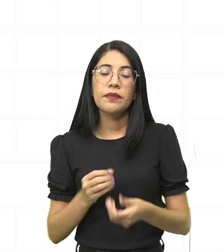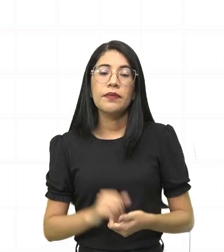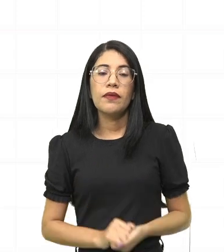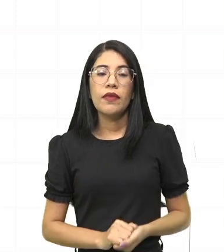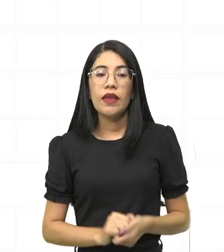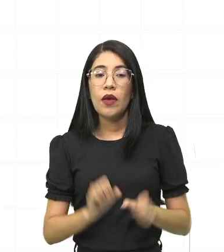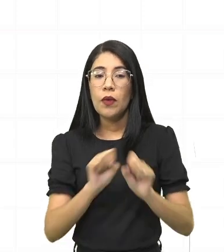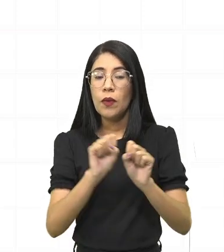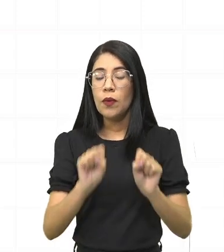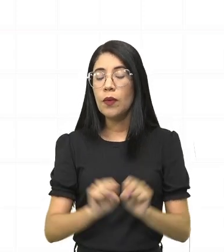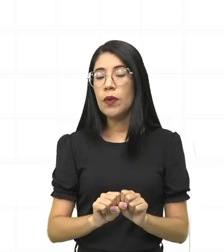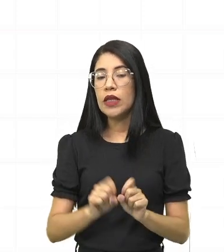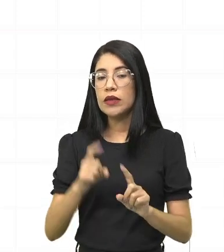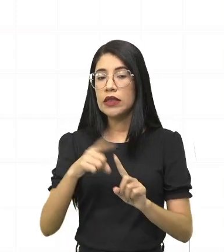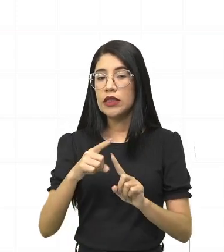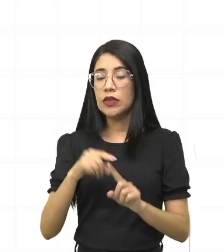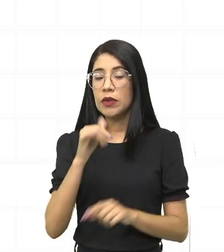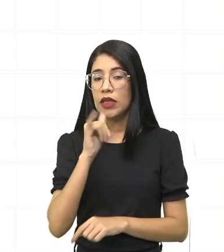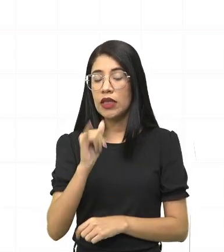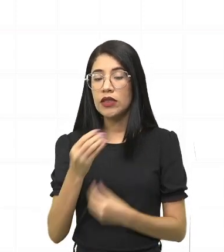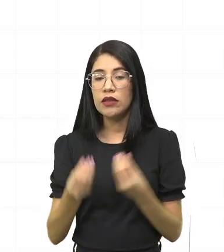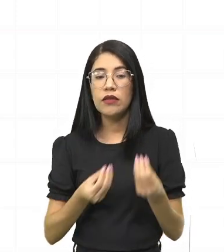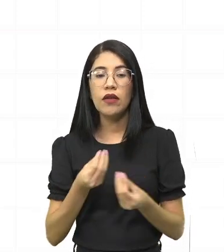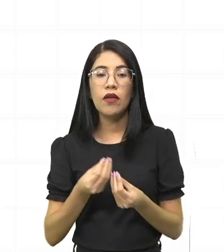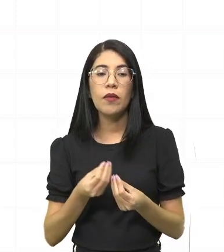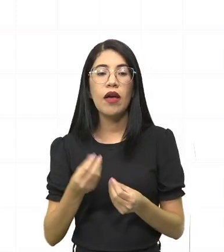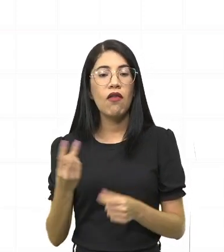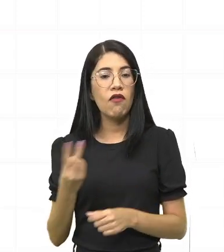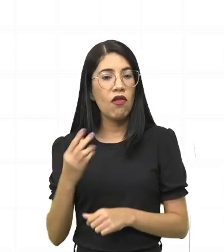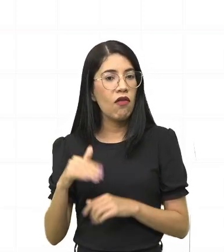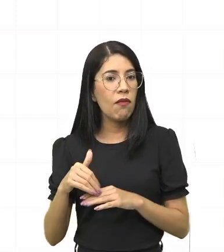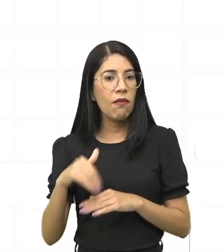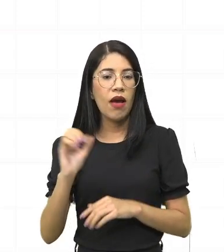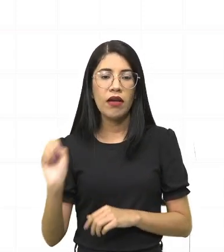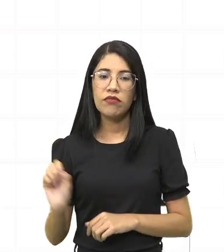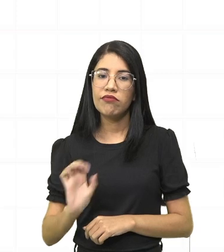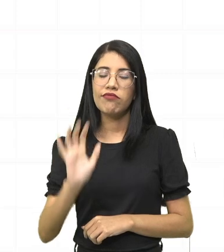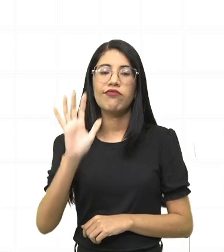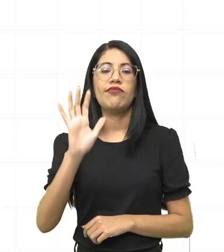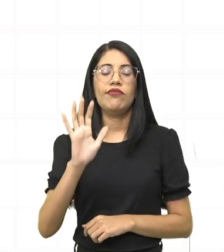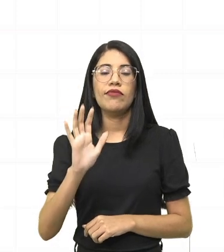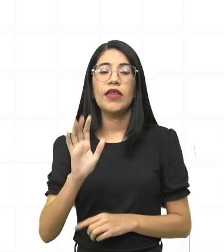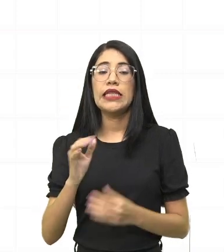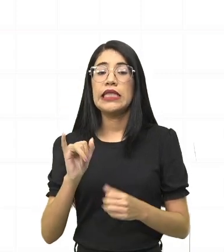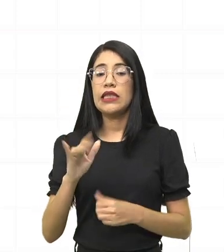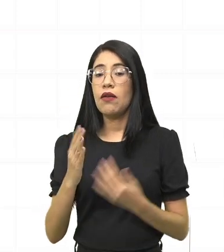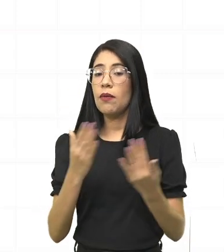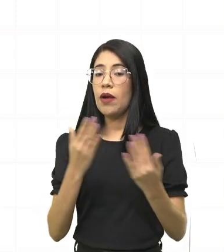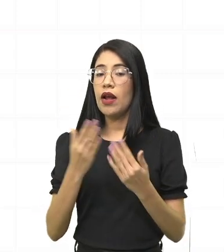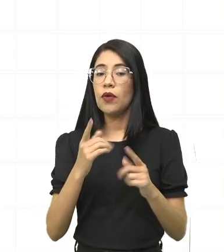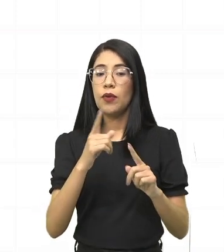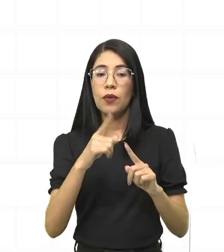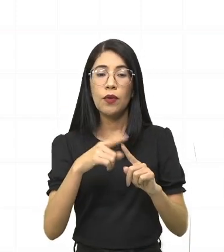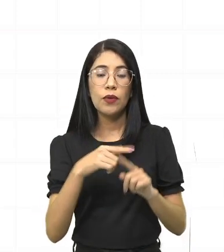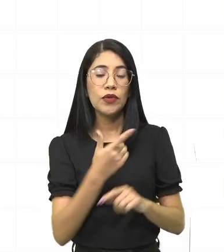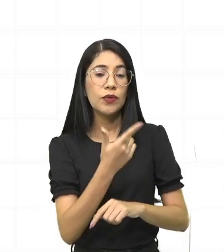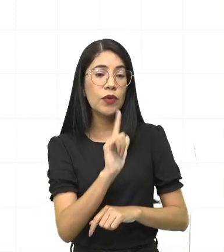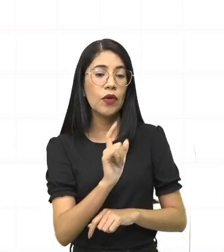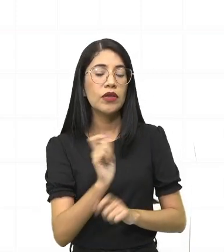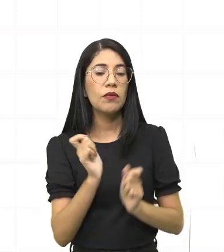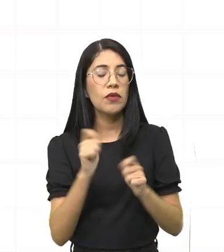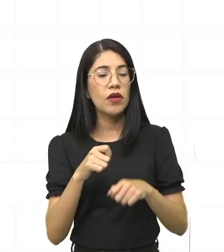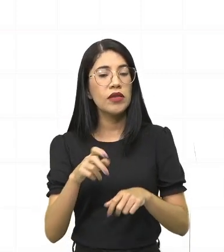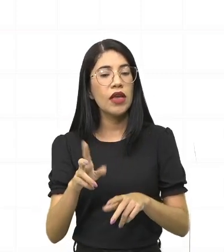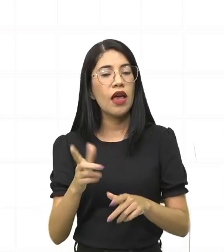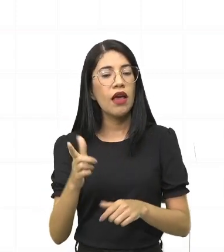de sistemas geotérmicos, eles podem, né, ser muito elevados, especialmente em comparação com outras formas de energia